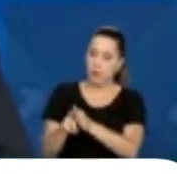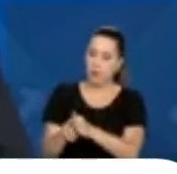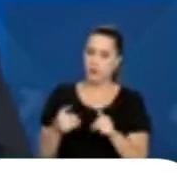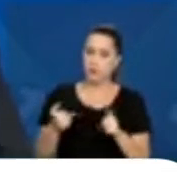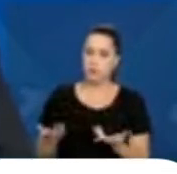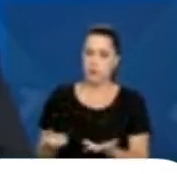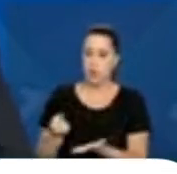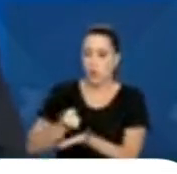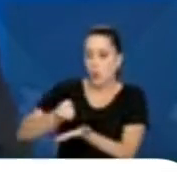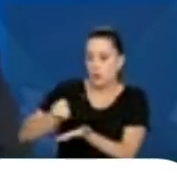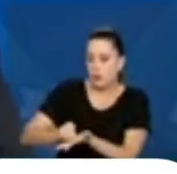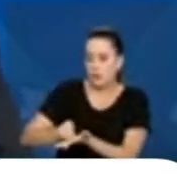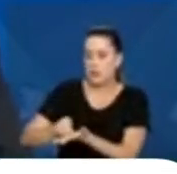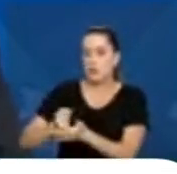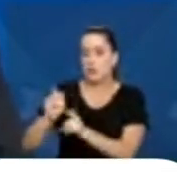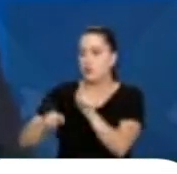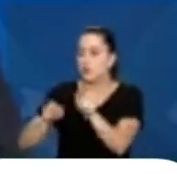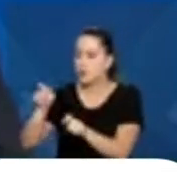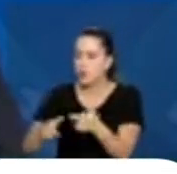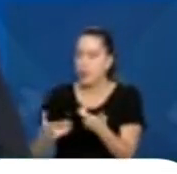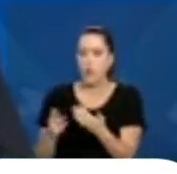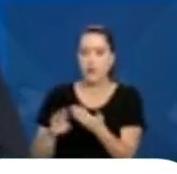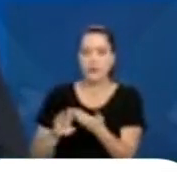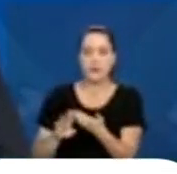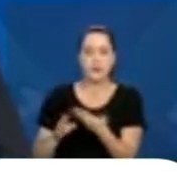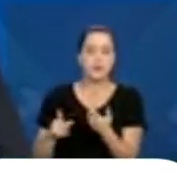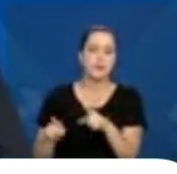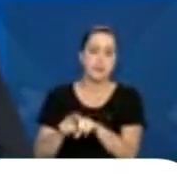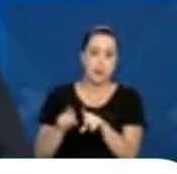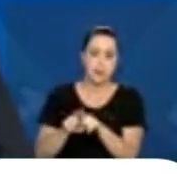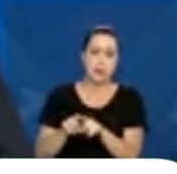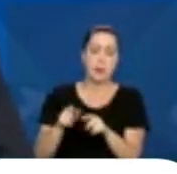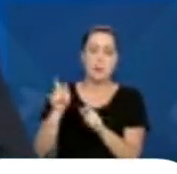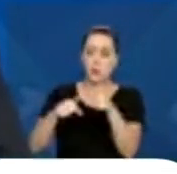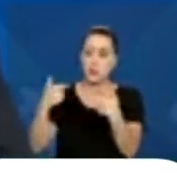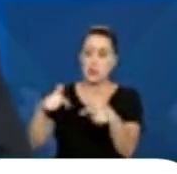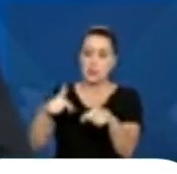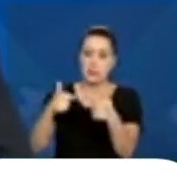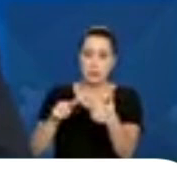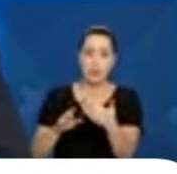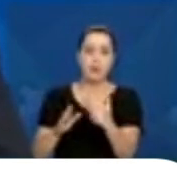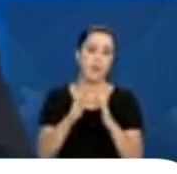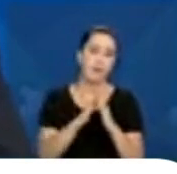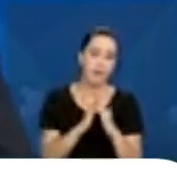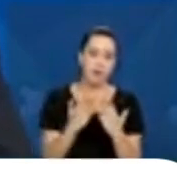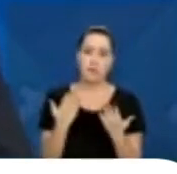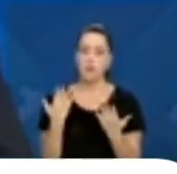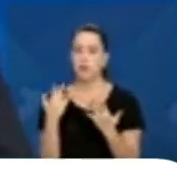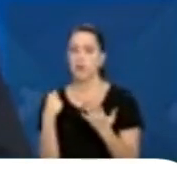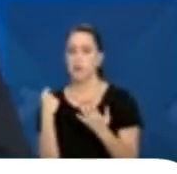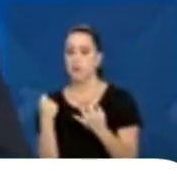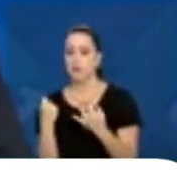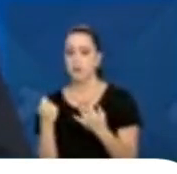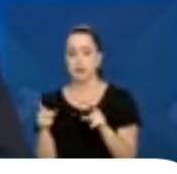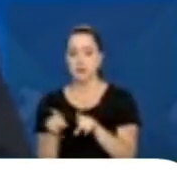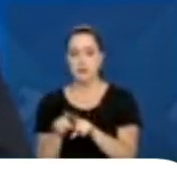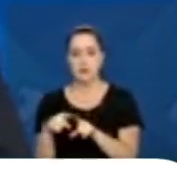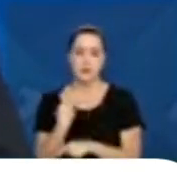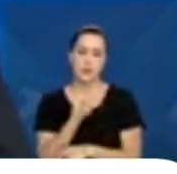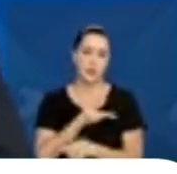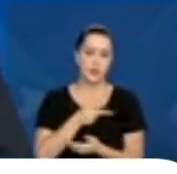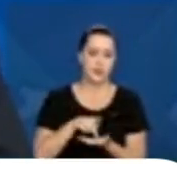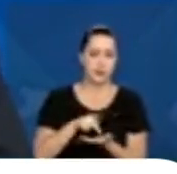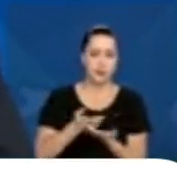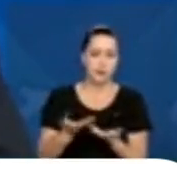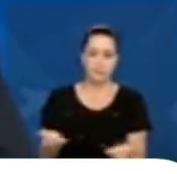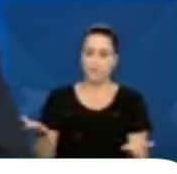pela contratação de pessoas, pelo afastamento também de pessoas que trabalham nas fábricas, e essa é a nossa